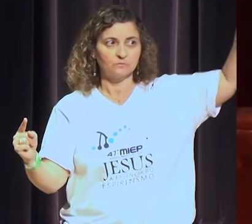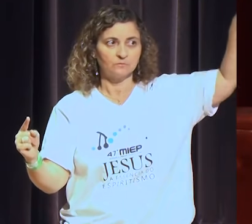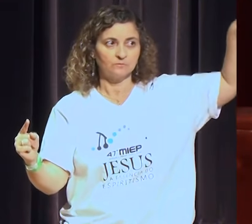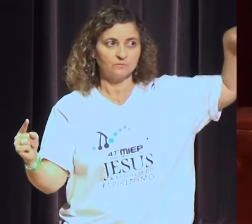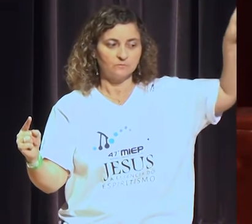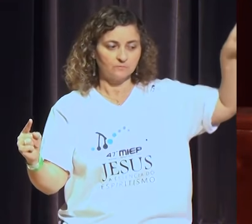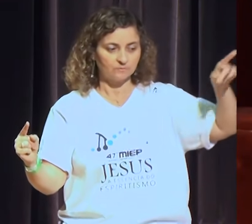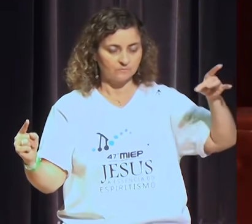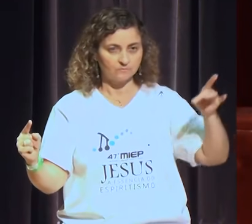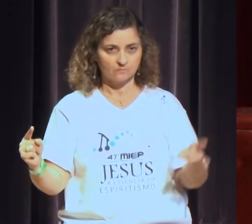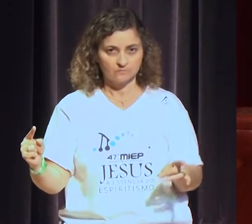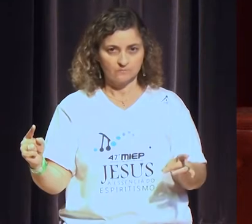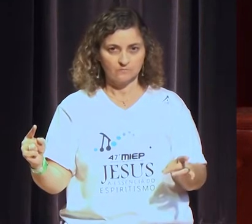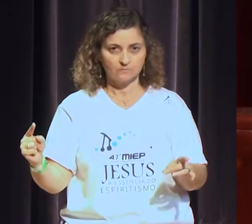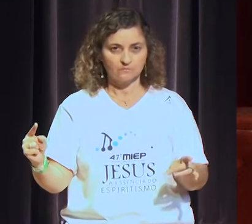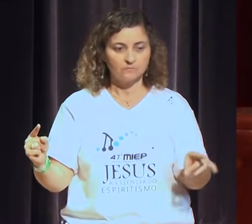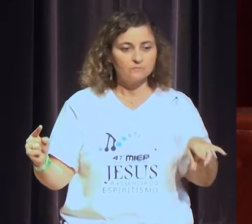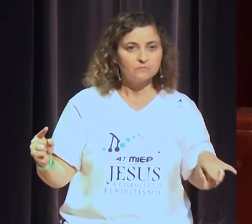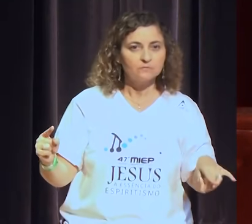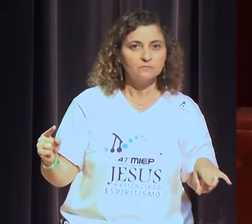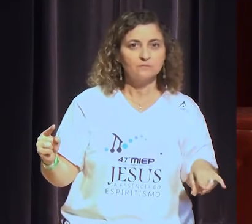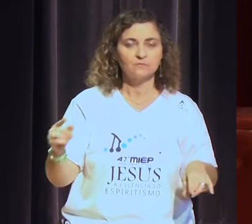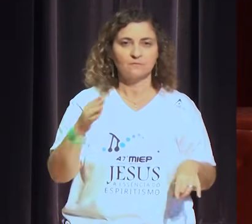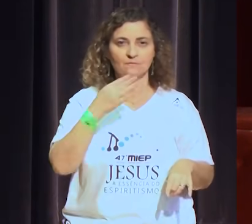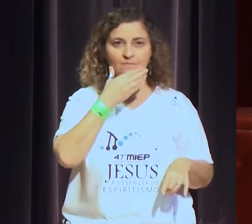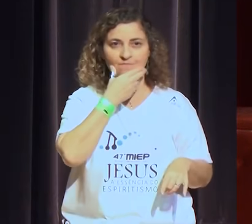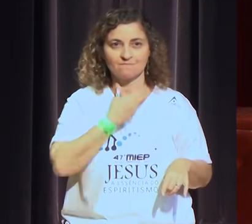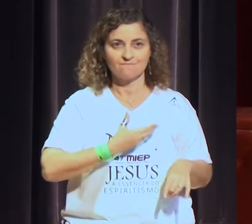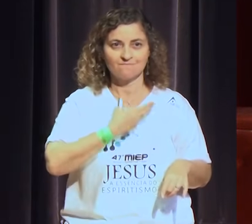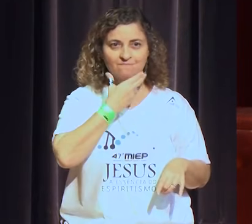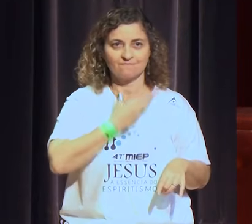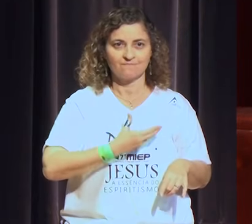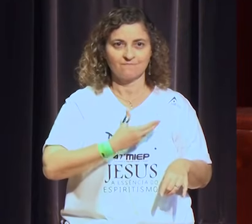Aí materializou o doutor Bezerra.